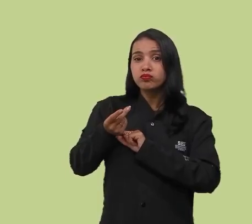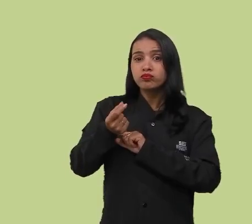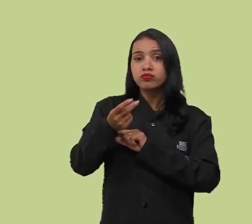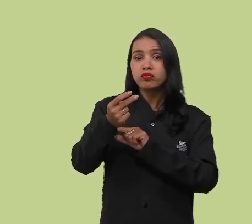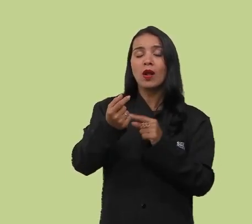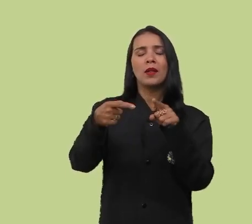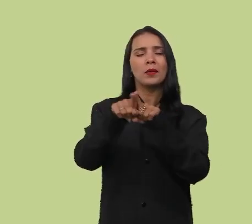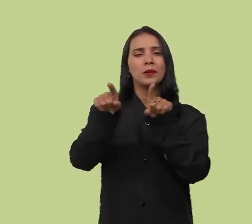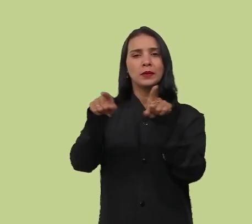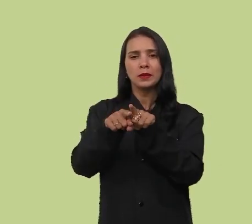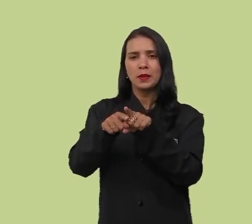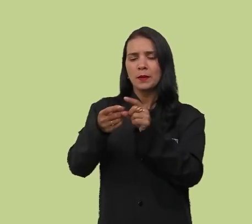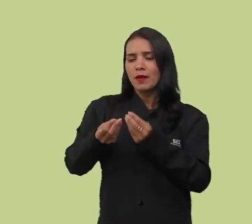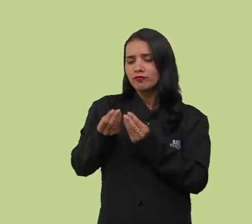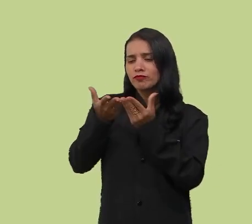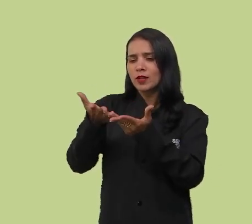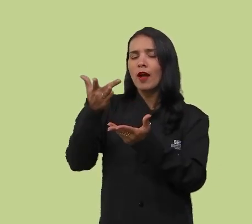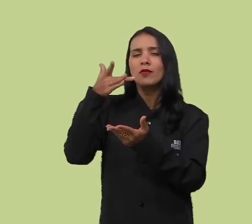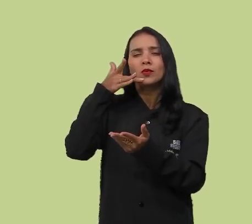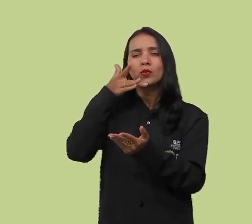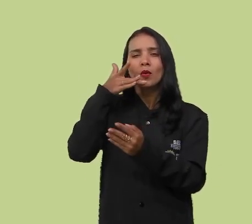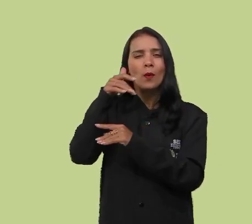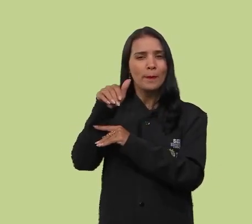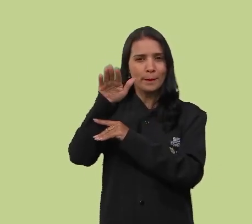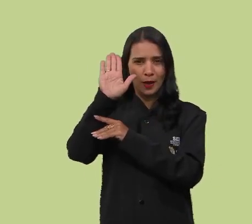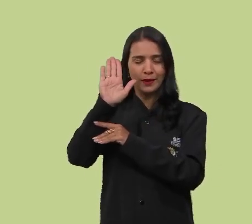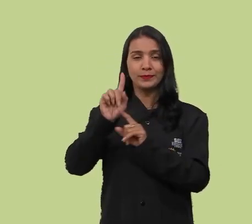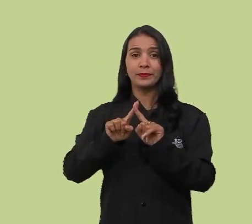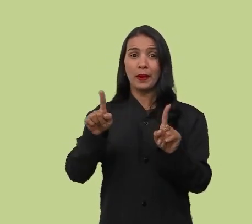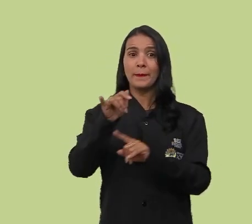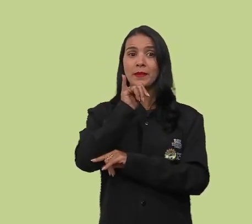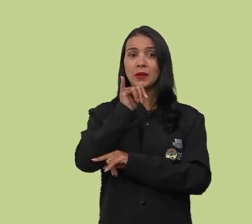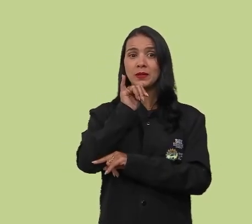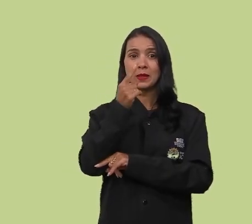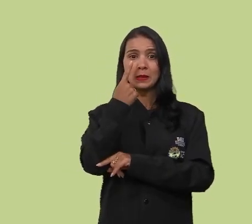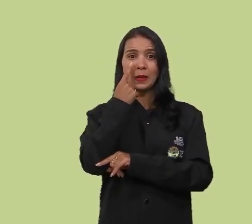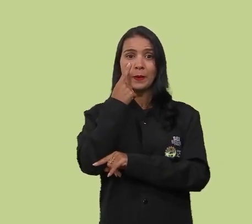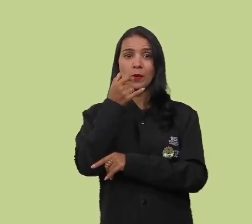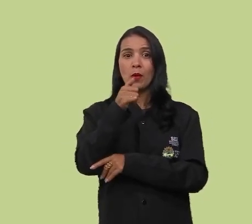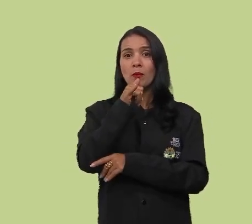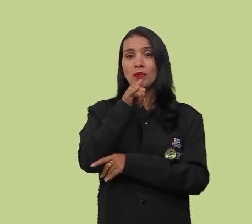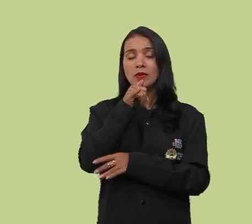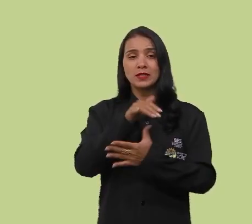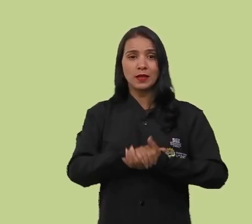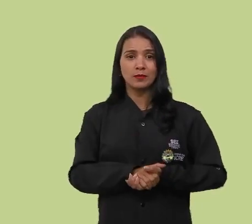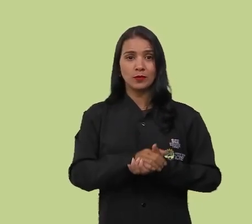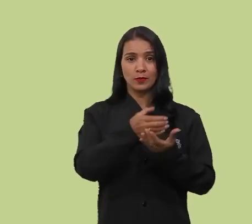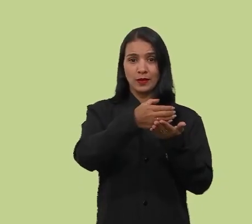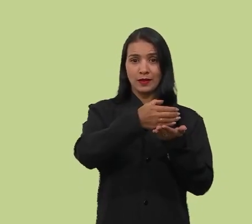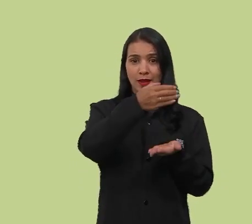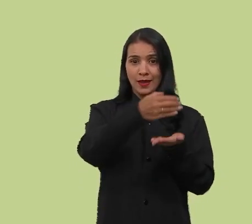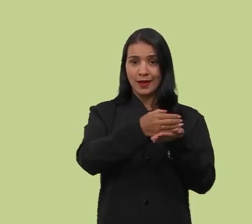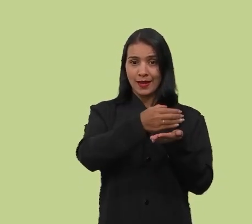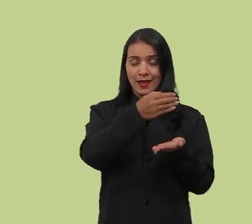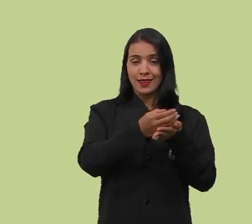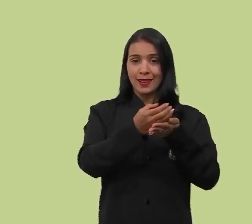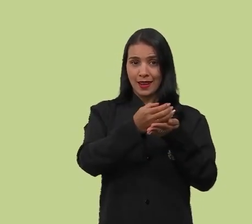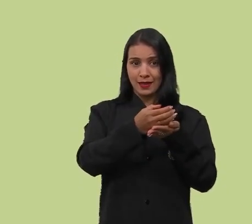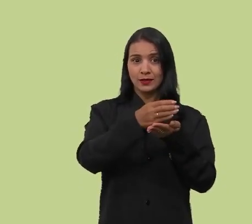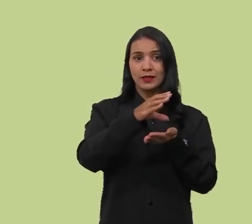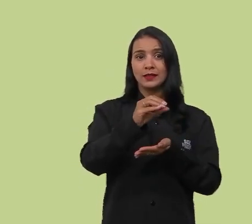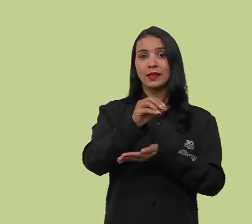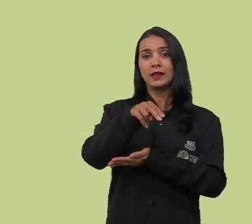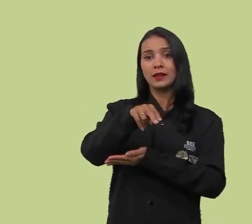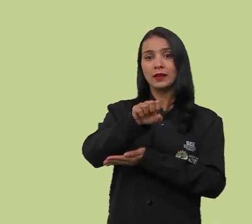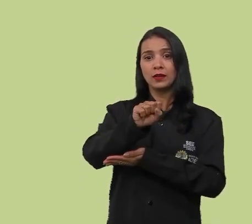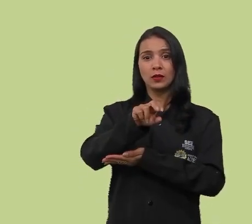né? E aí, os exemplos desse tipo de alimentos processados seriam o quê? A conserva em lata, por exemplo,